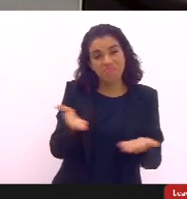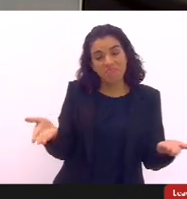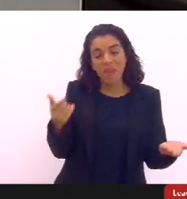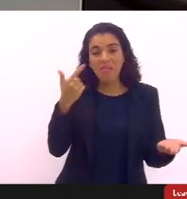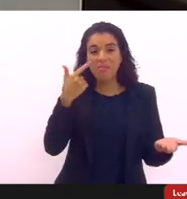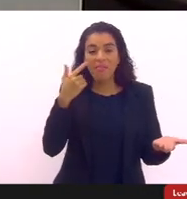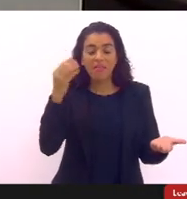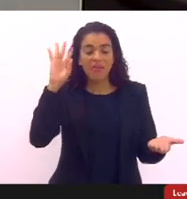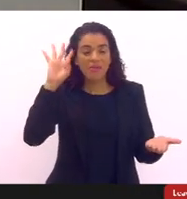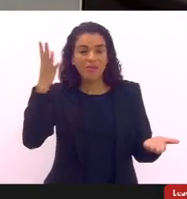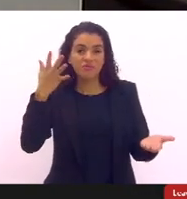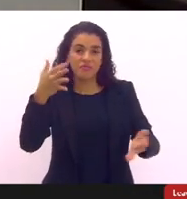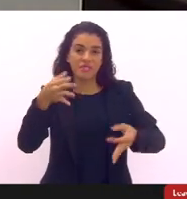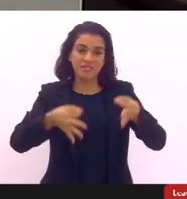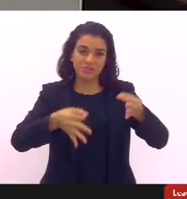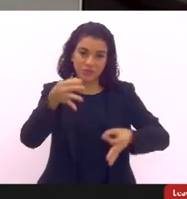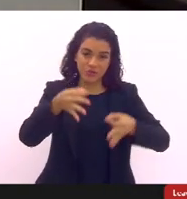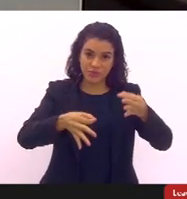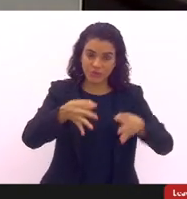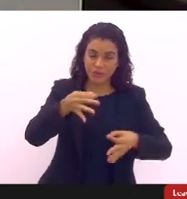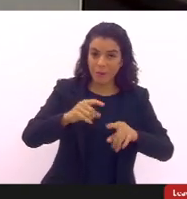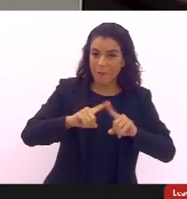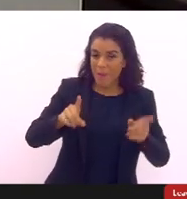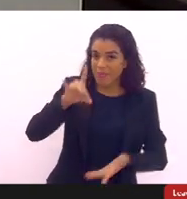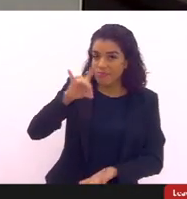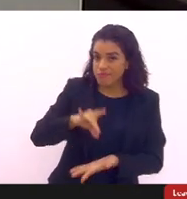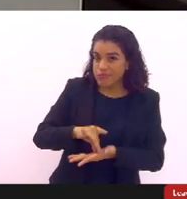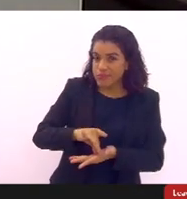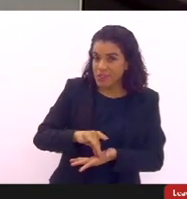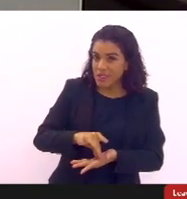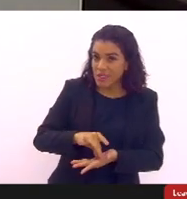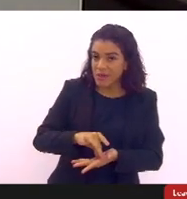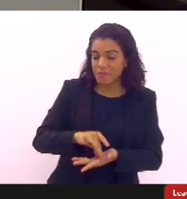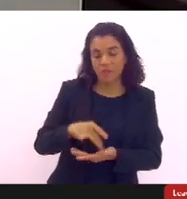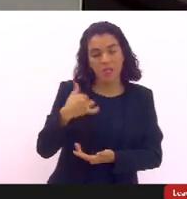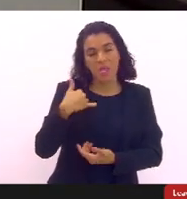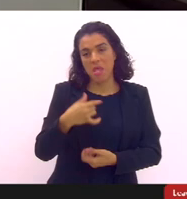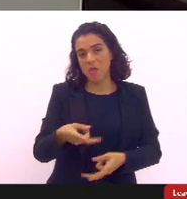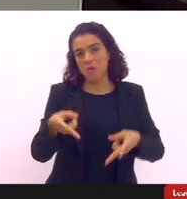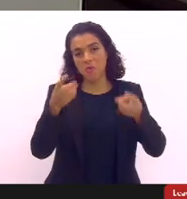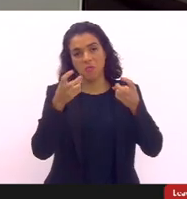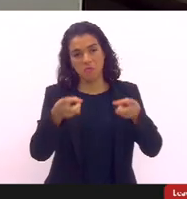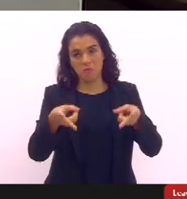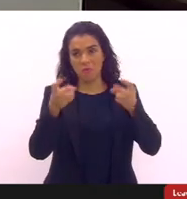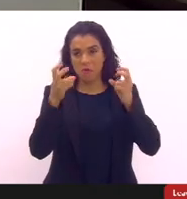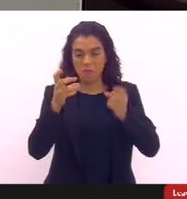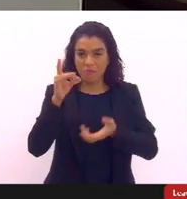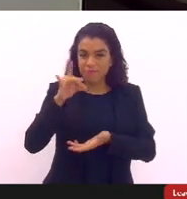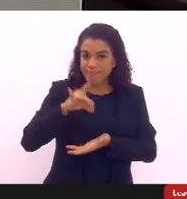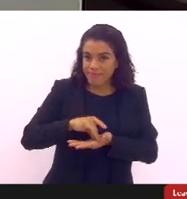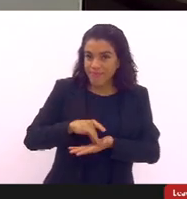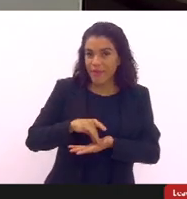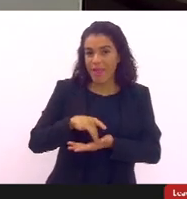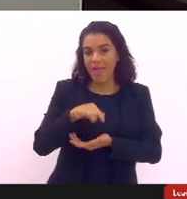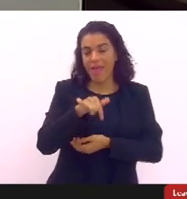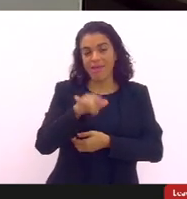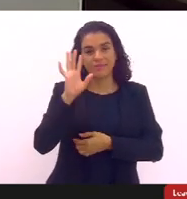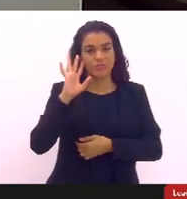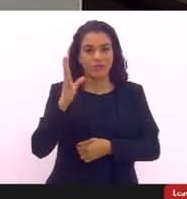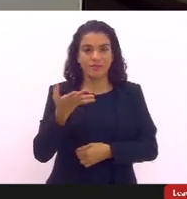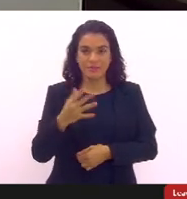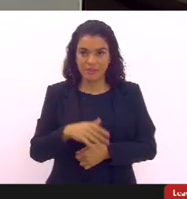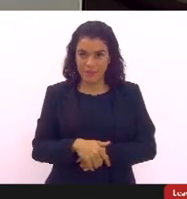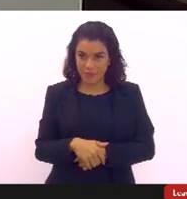questão jurídica, mas concretamente eu não estou vendo exatamente essa